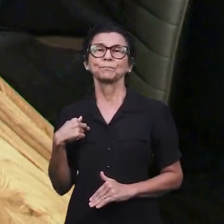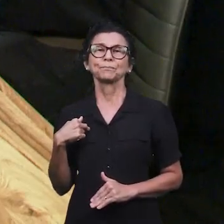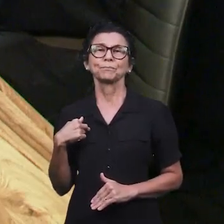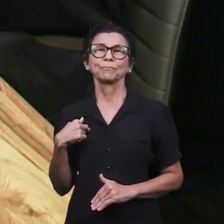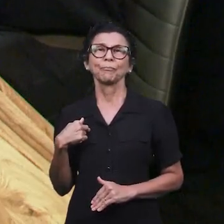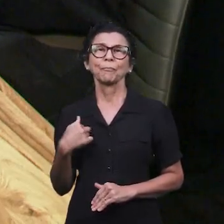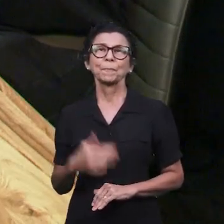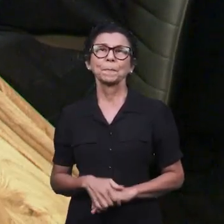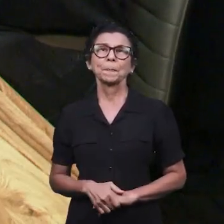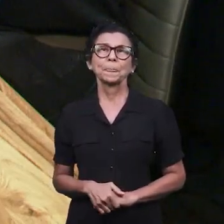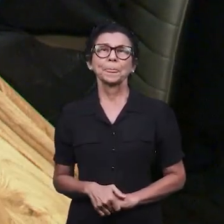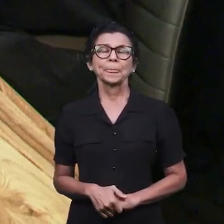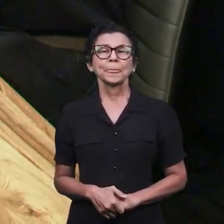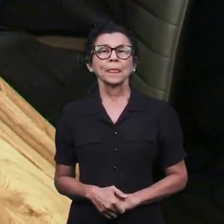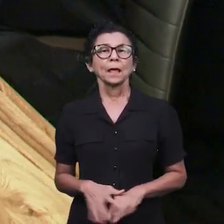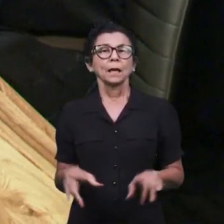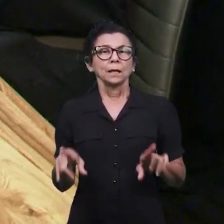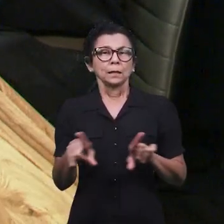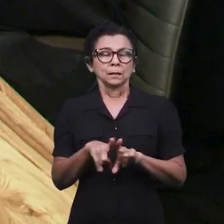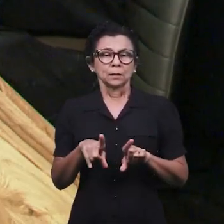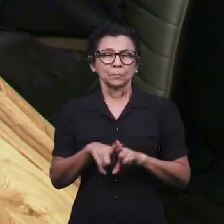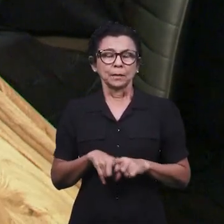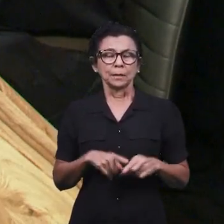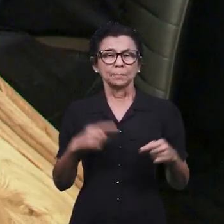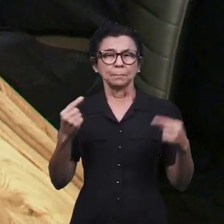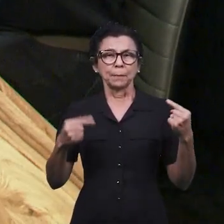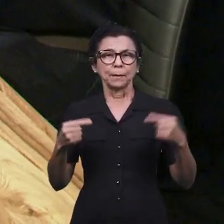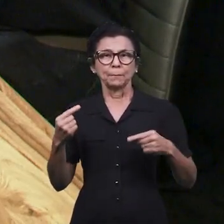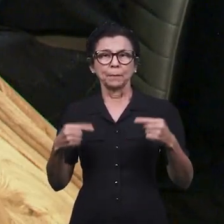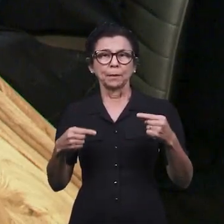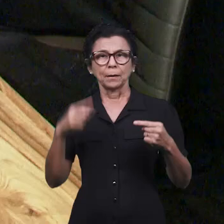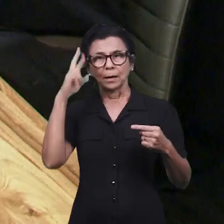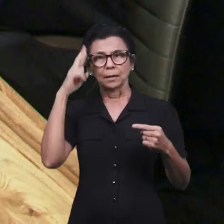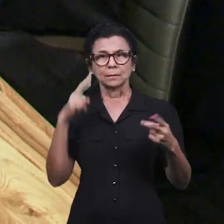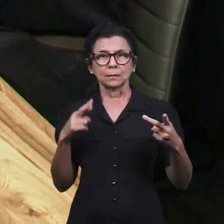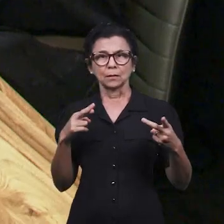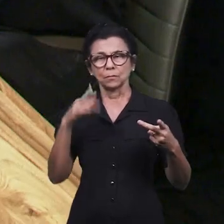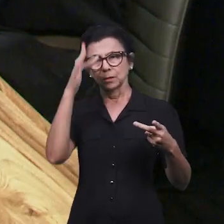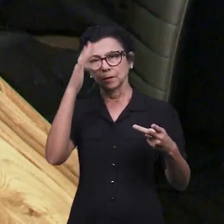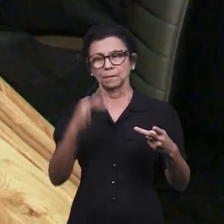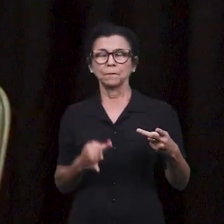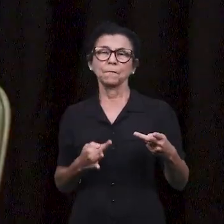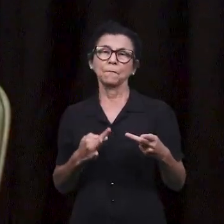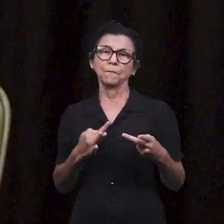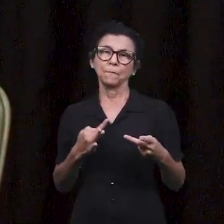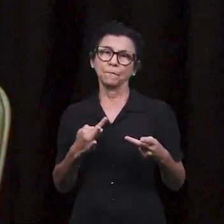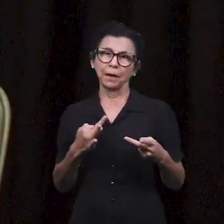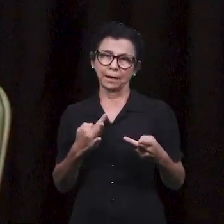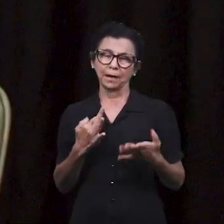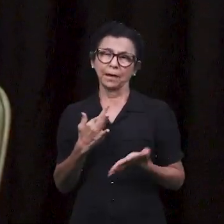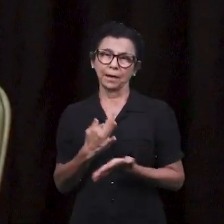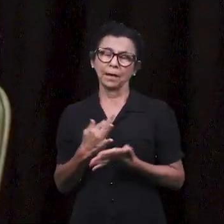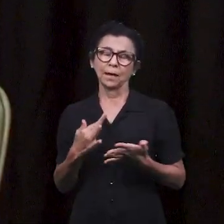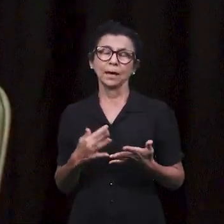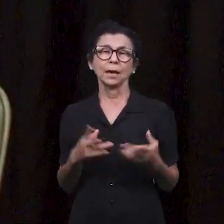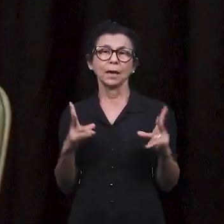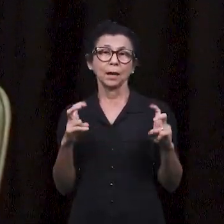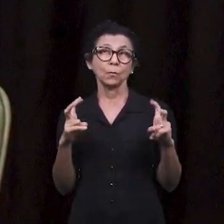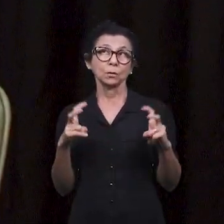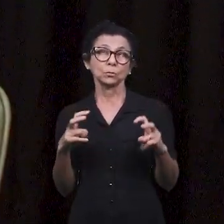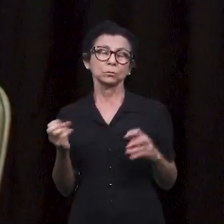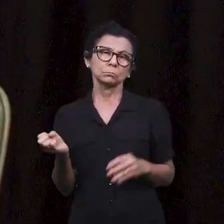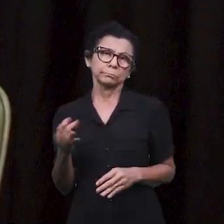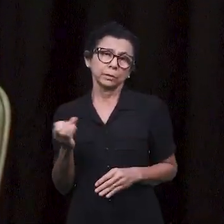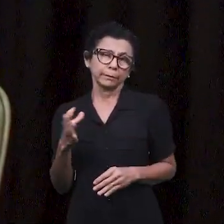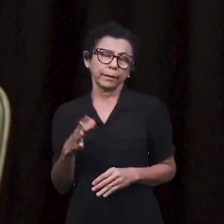né, que esse embate de razão e fé é algo que é muito moderno. Apesar de ser uma discussão milenar, por assim